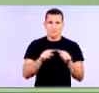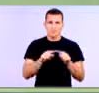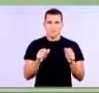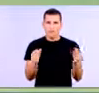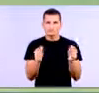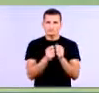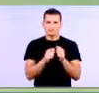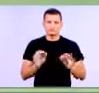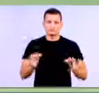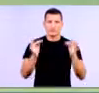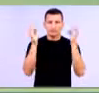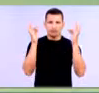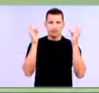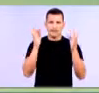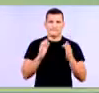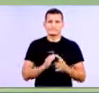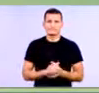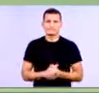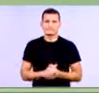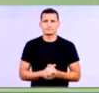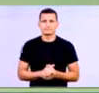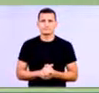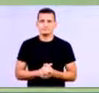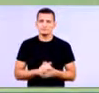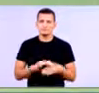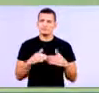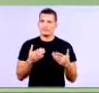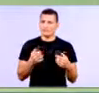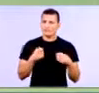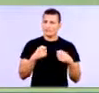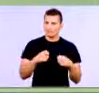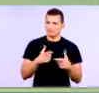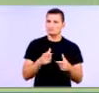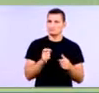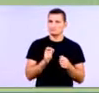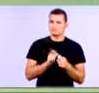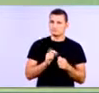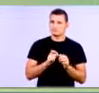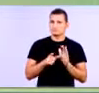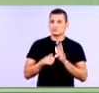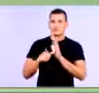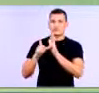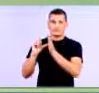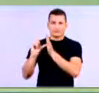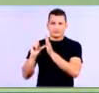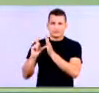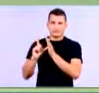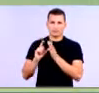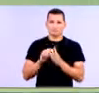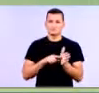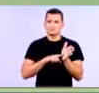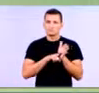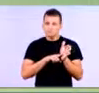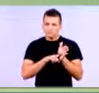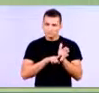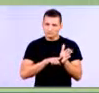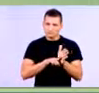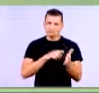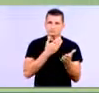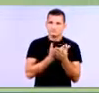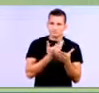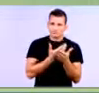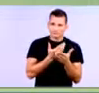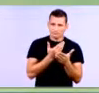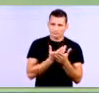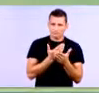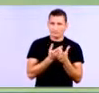às tecnologias. Então, isso deve ser feito antes, um levantamento, um estudo, e claro,